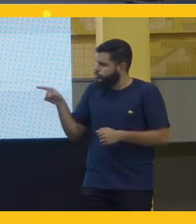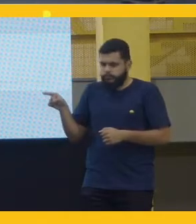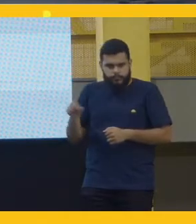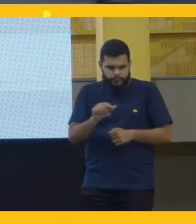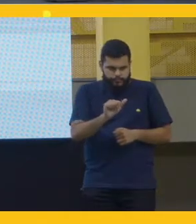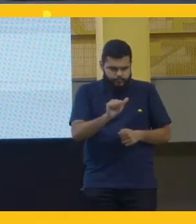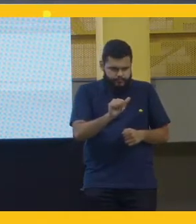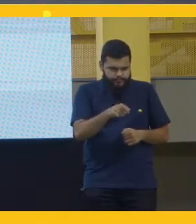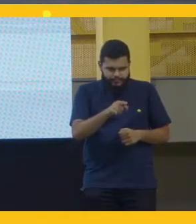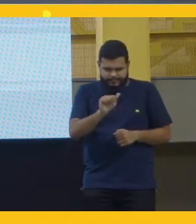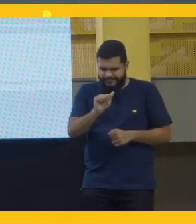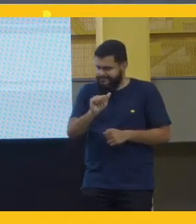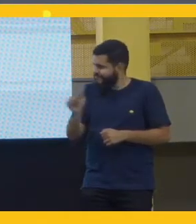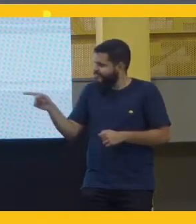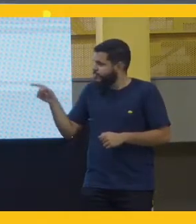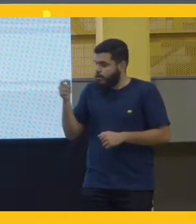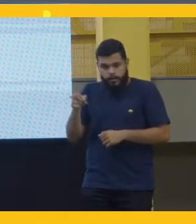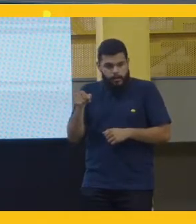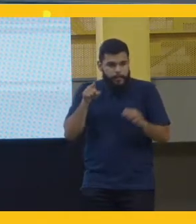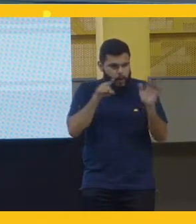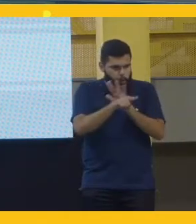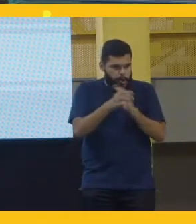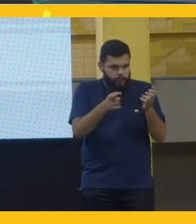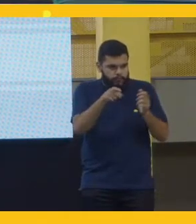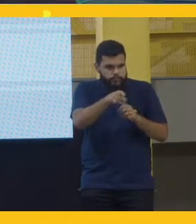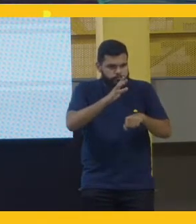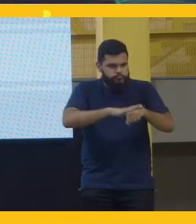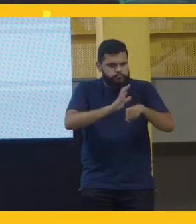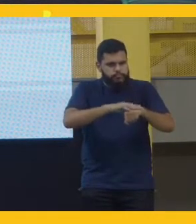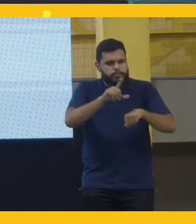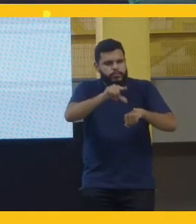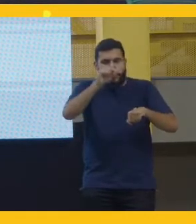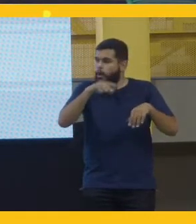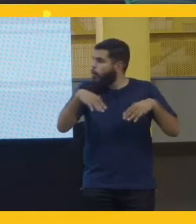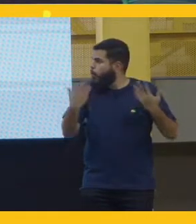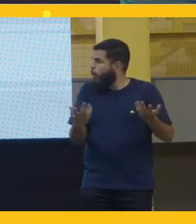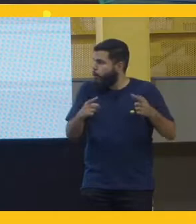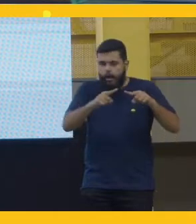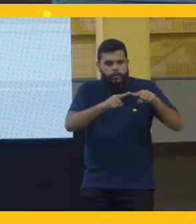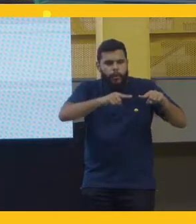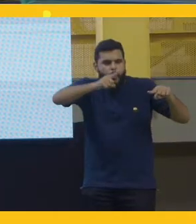Ele quer que você escolha qual é o comprimento de onda